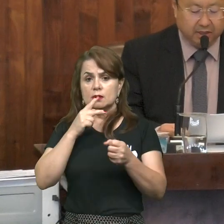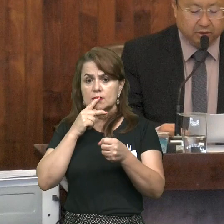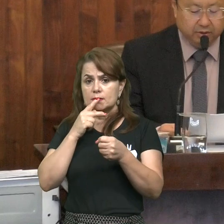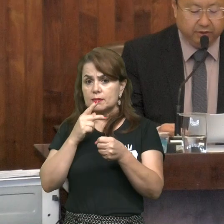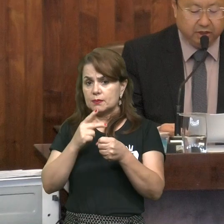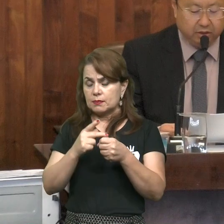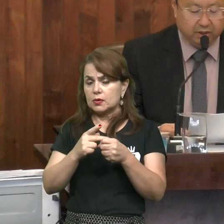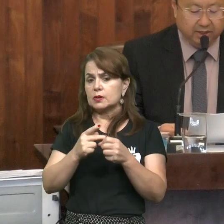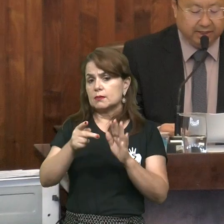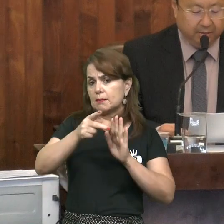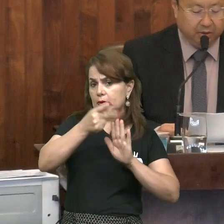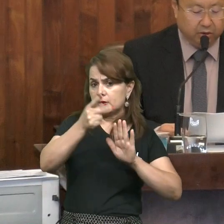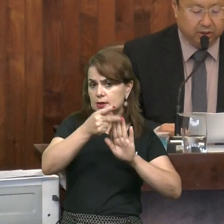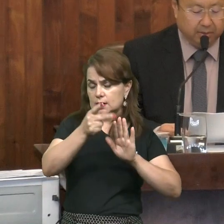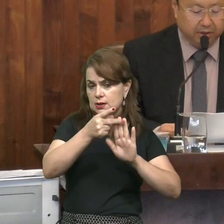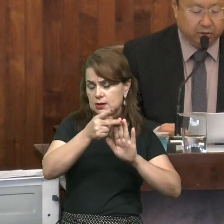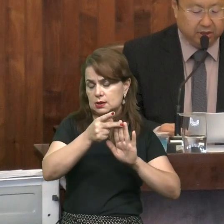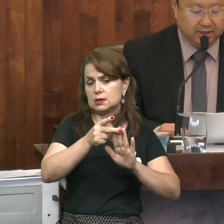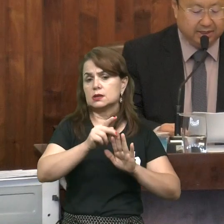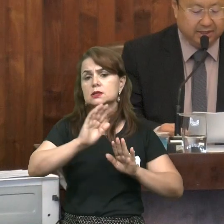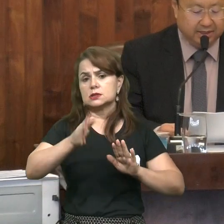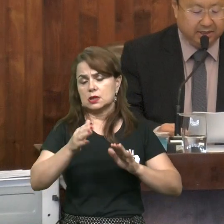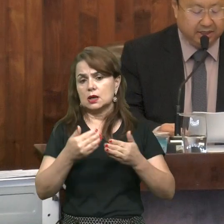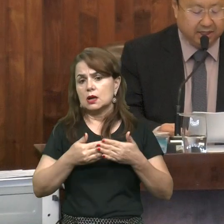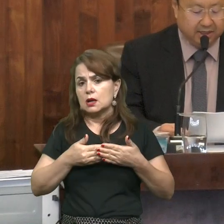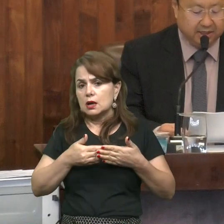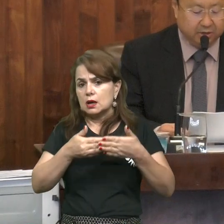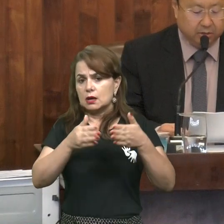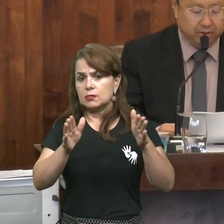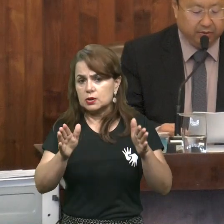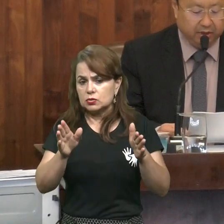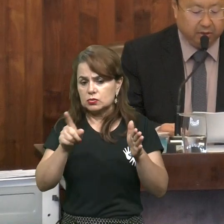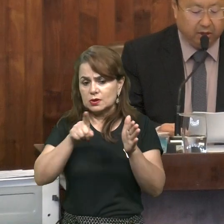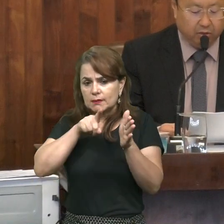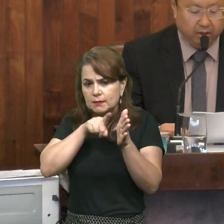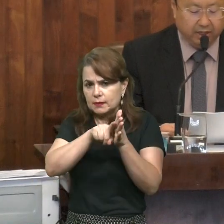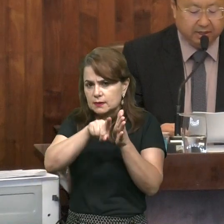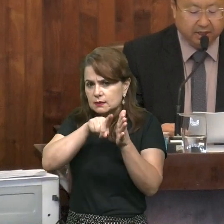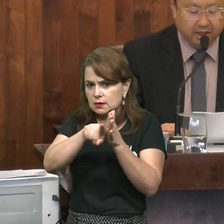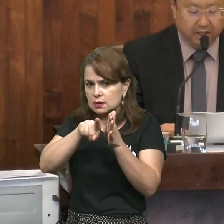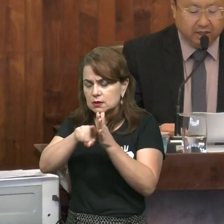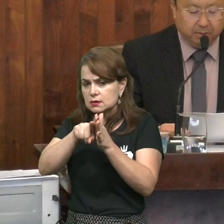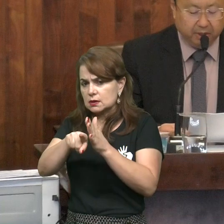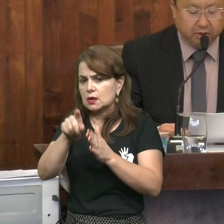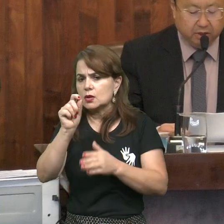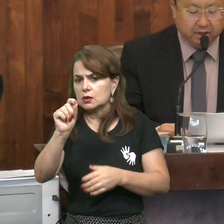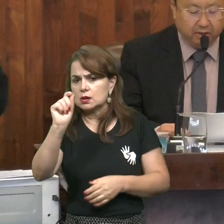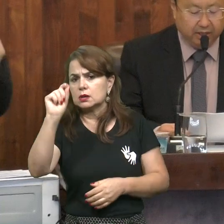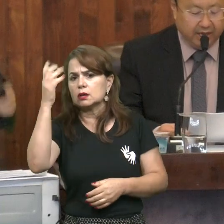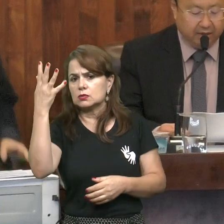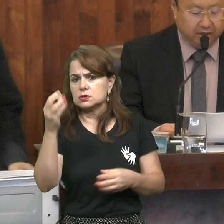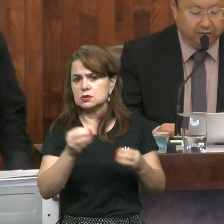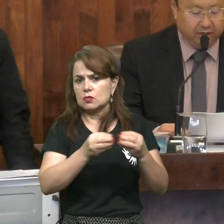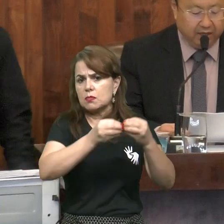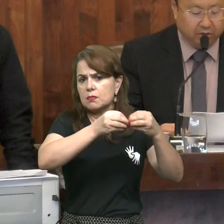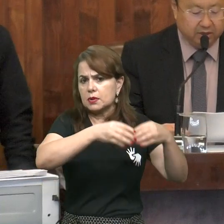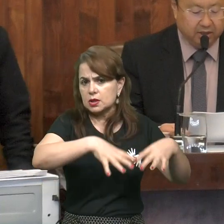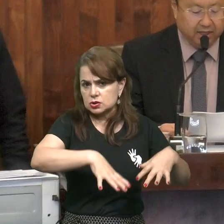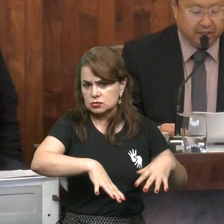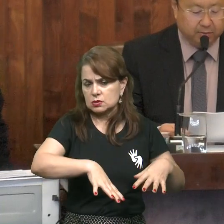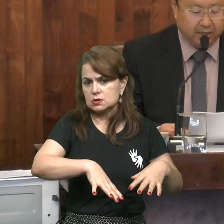16 de março de 2022, determinou-se a abertura de sindicância sobre eventual ocorrência de prejuízo ao erário